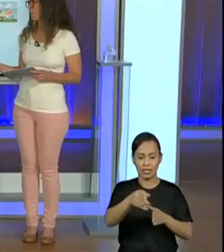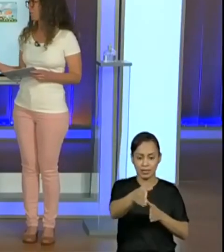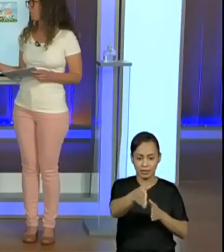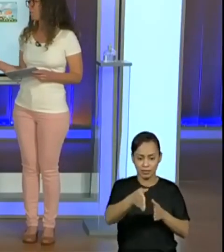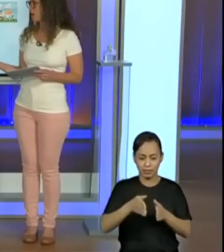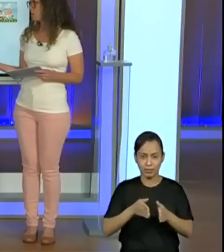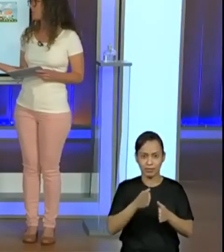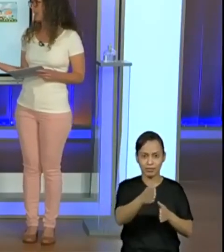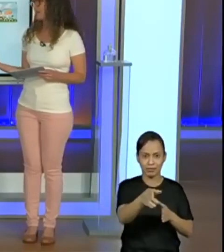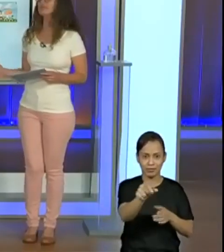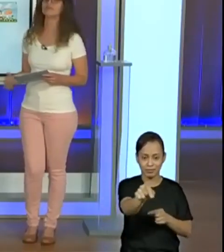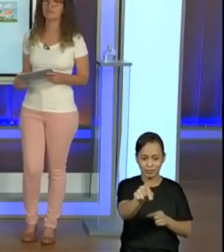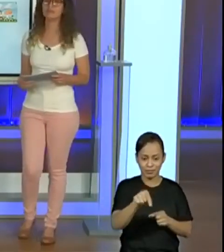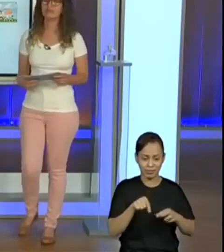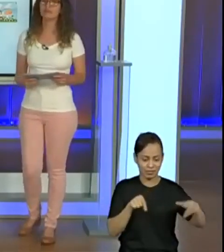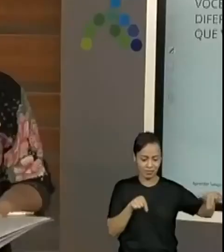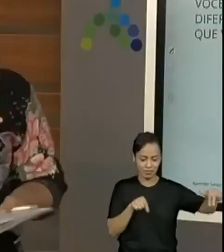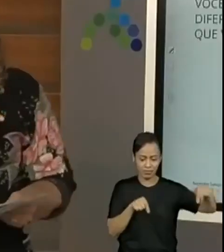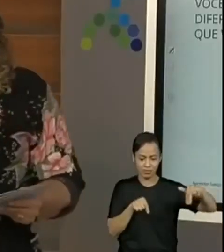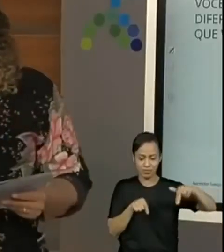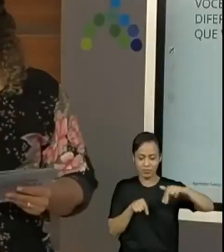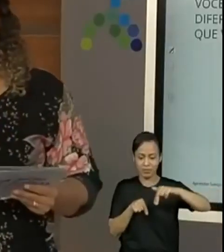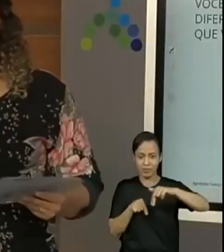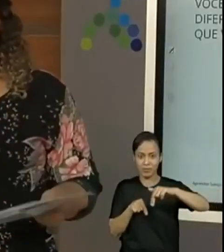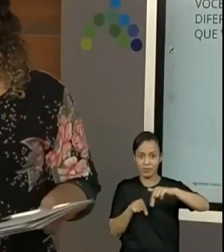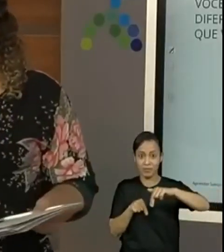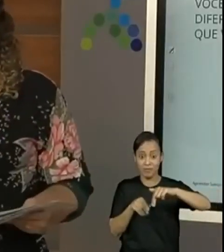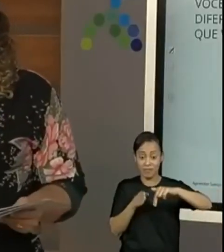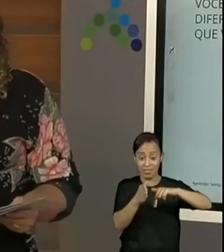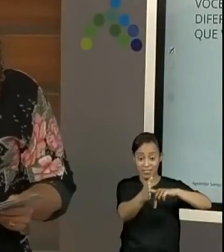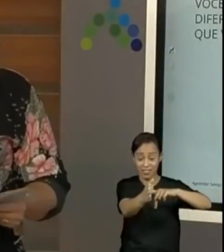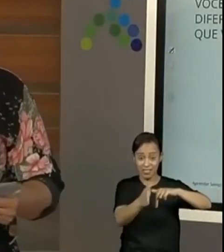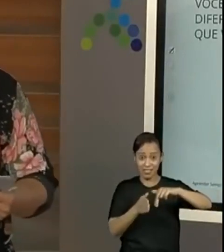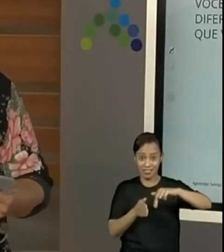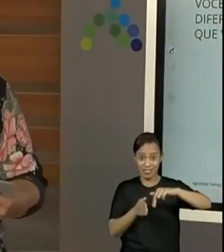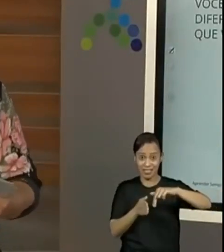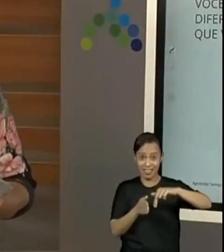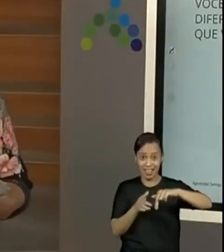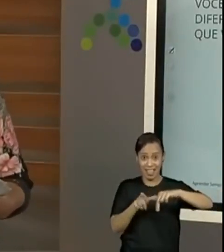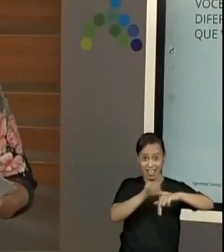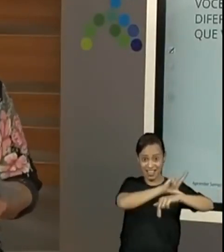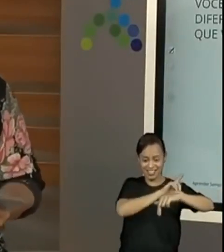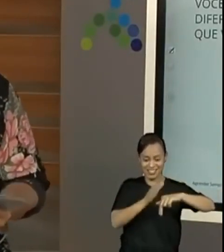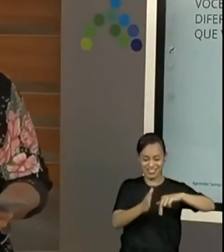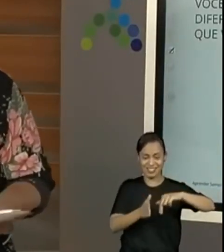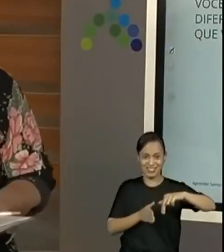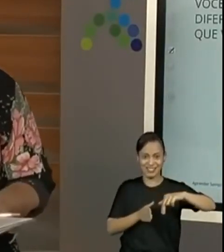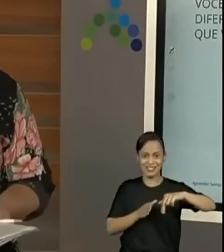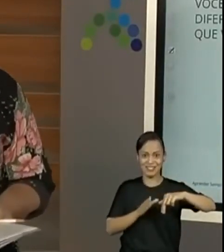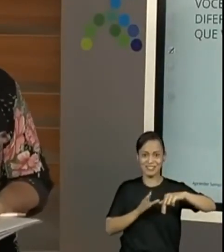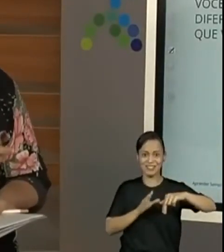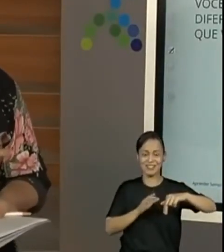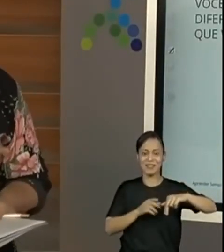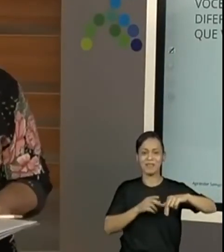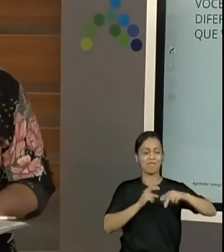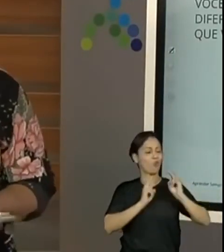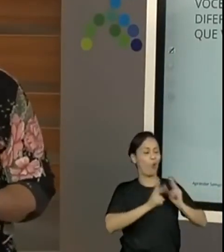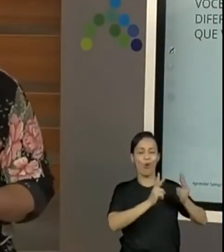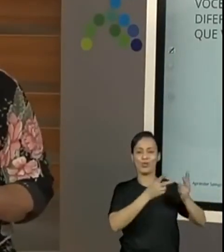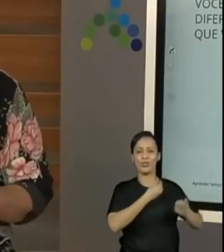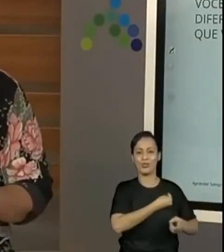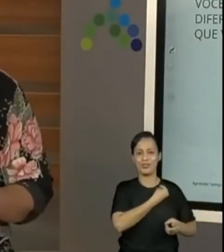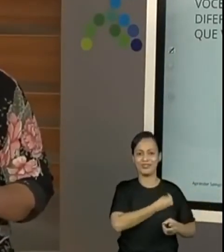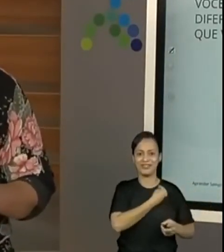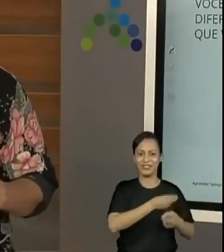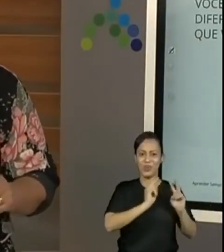ser pego. Comigo também era assim. Então, quando você... na minha época, que eu brincava, era uma regra, bem